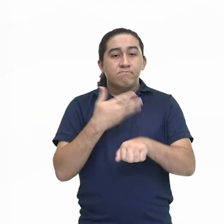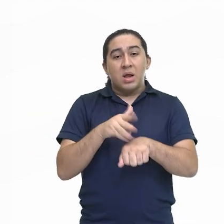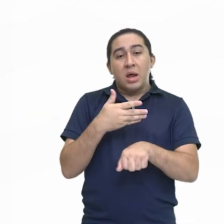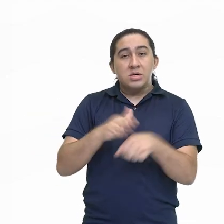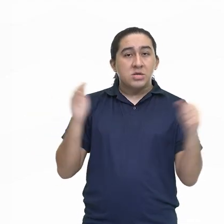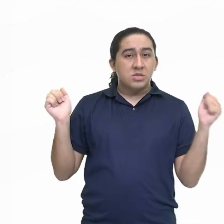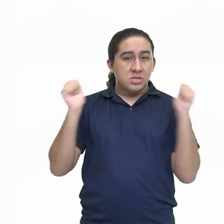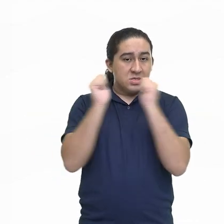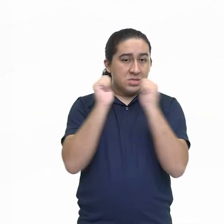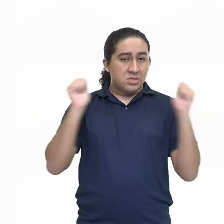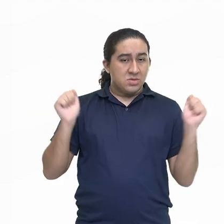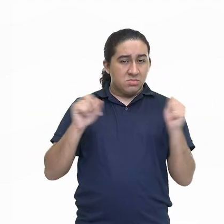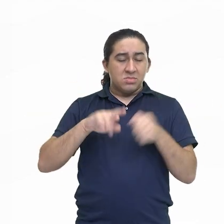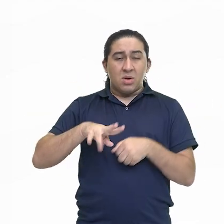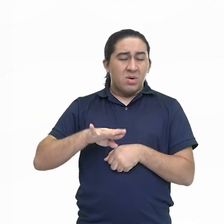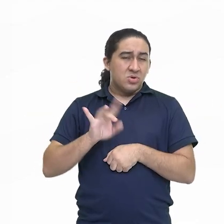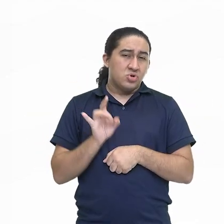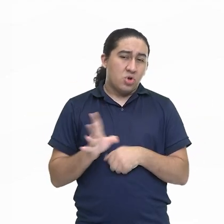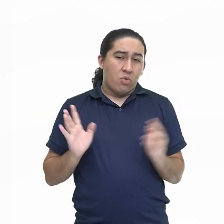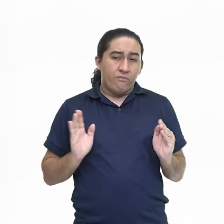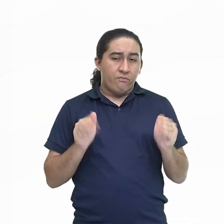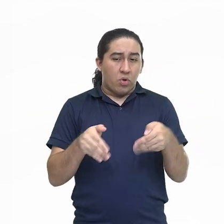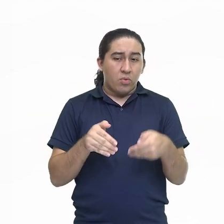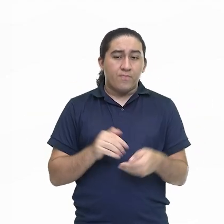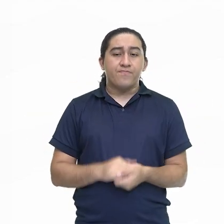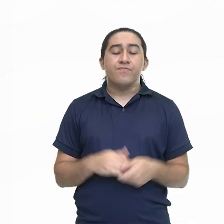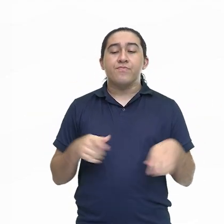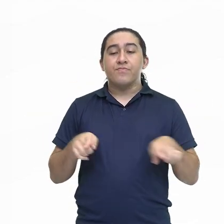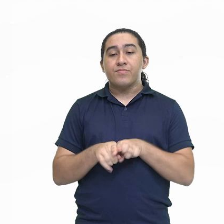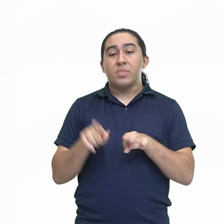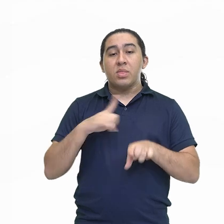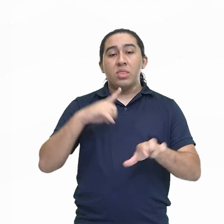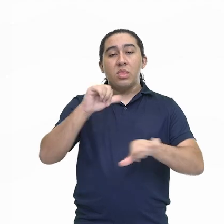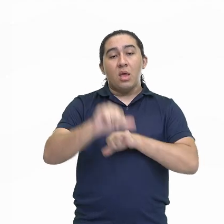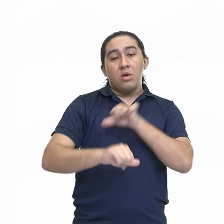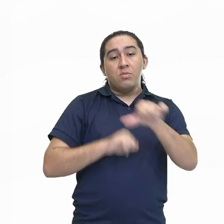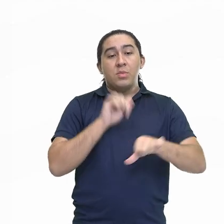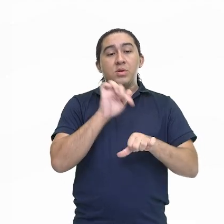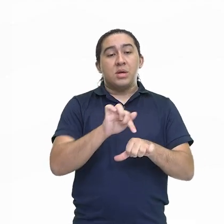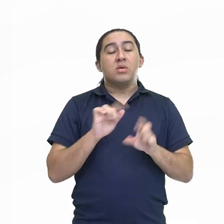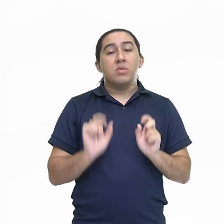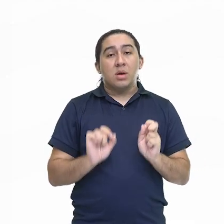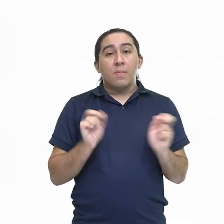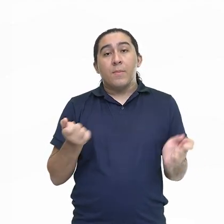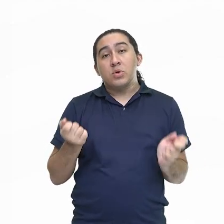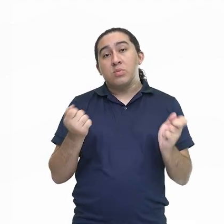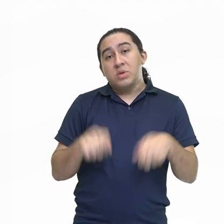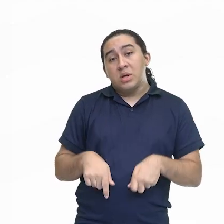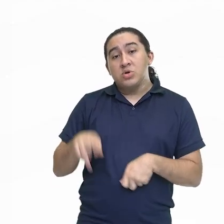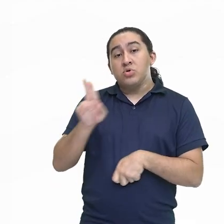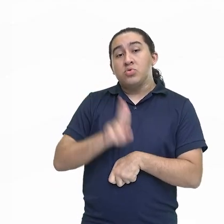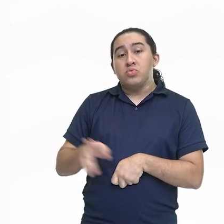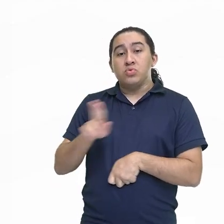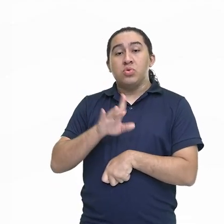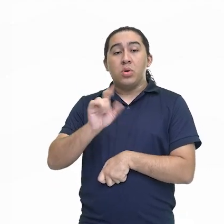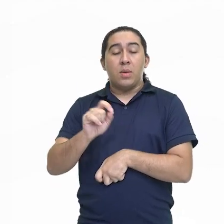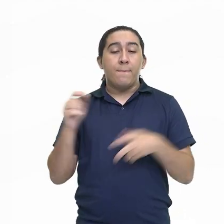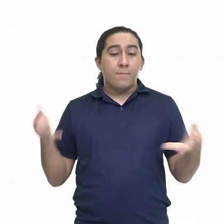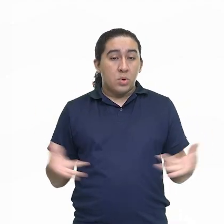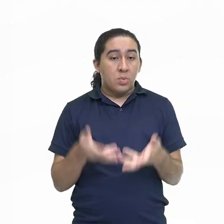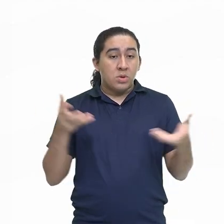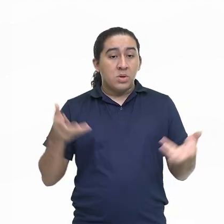certo? Continuando, né? Mas a transformação dessas práticas em ferramentas significativas